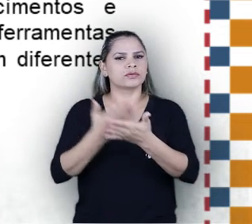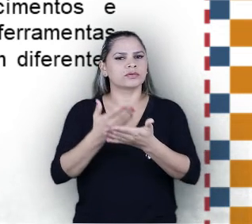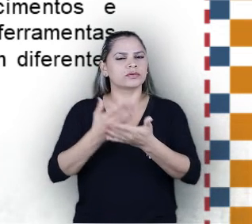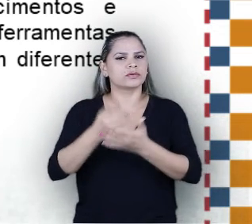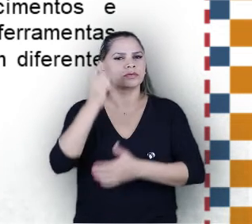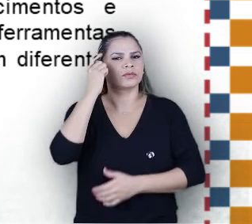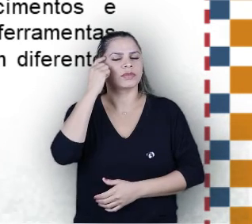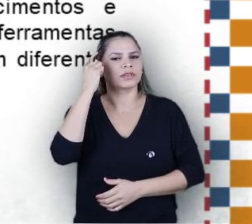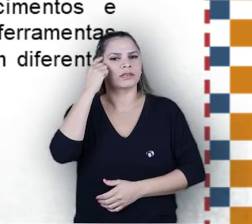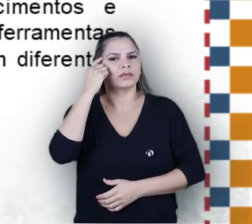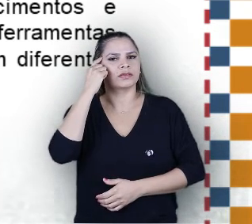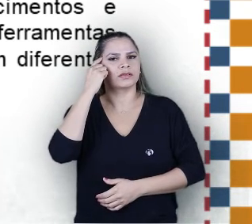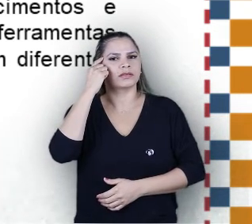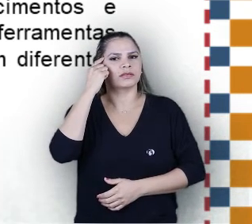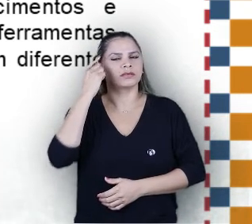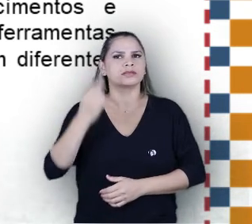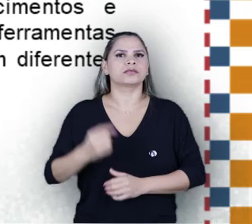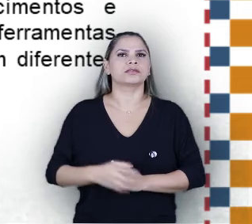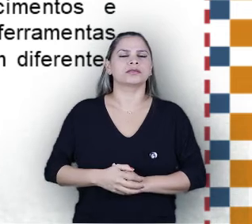cotidiana e